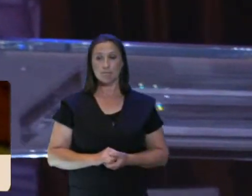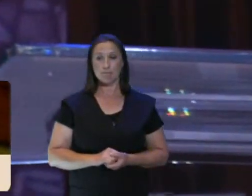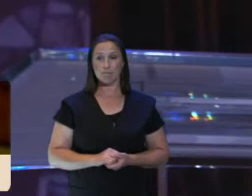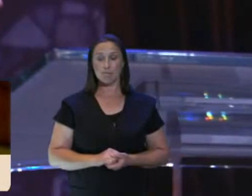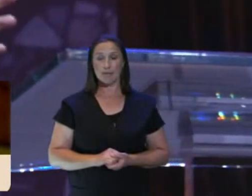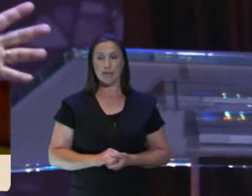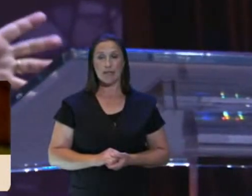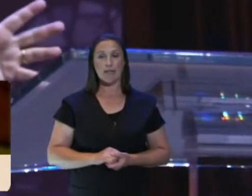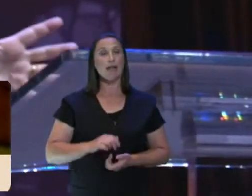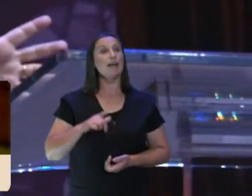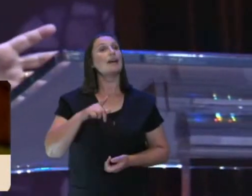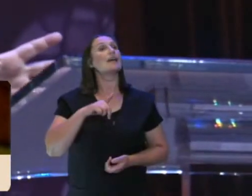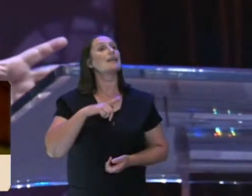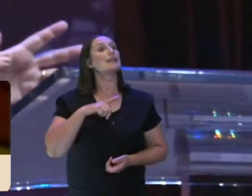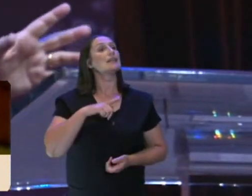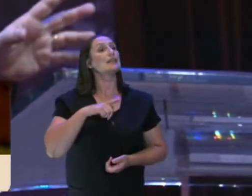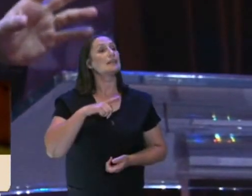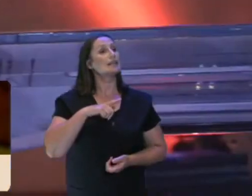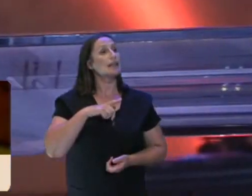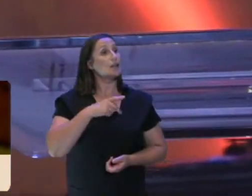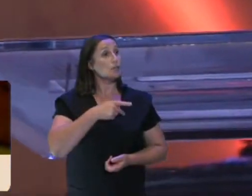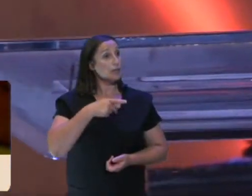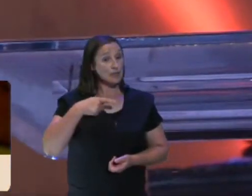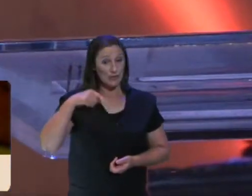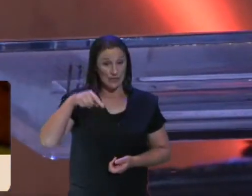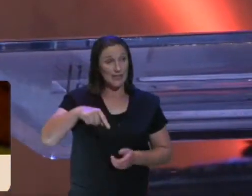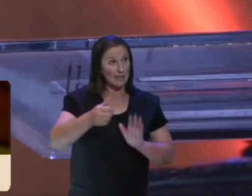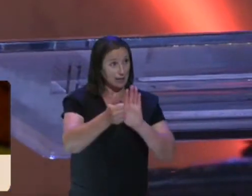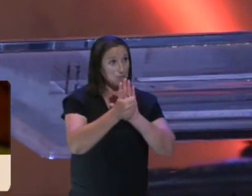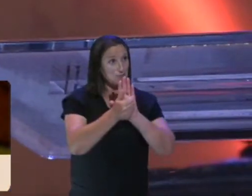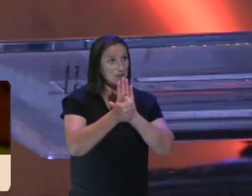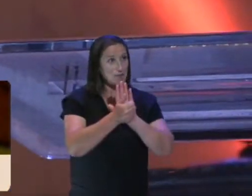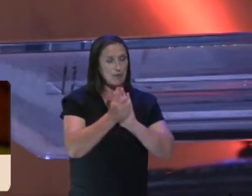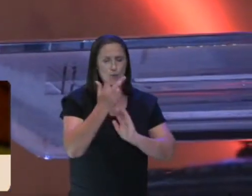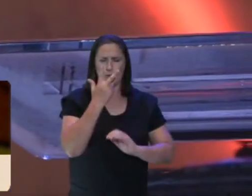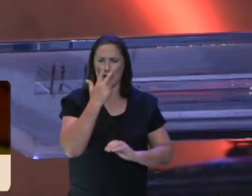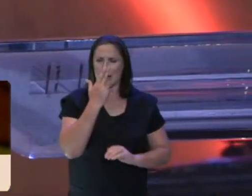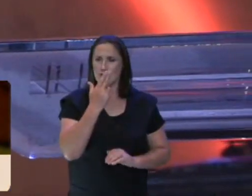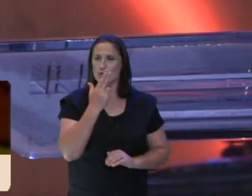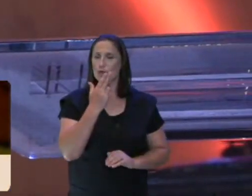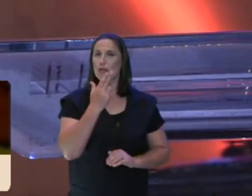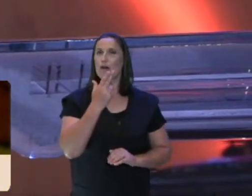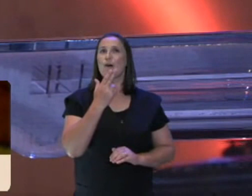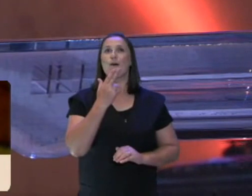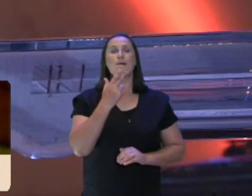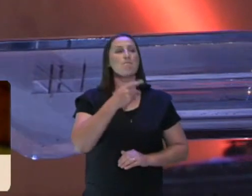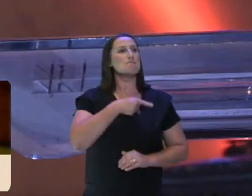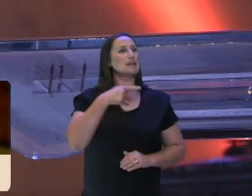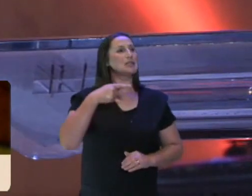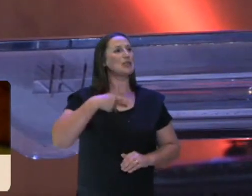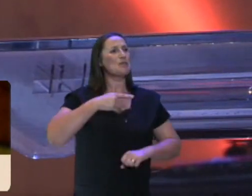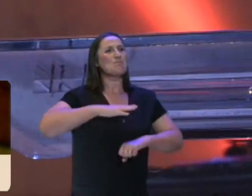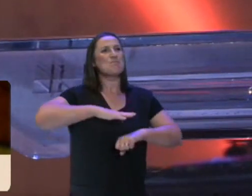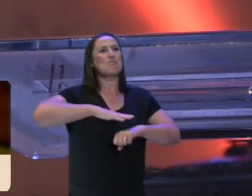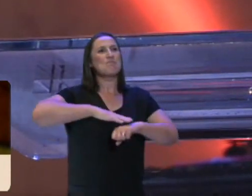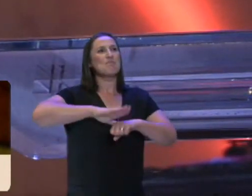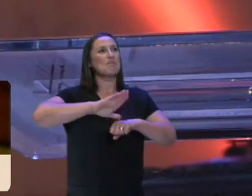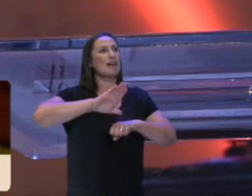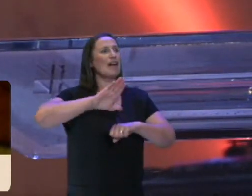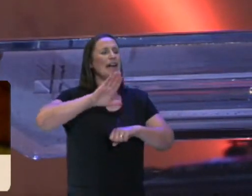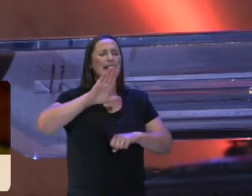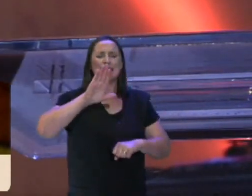Tem um pastor aqui na nossa igreja, que eu acho que é o pastor mais furão que eu já conheci, sabe, daqueles que entram em qualquer